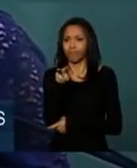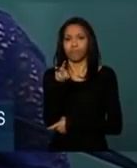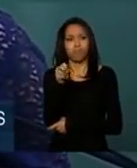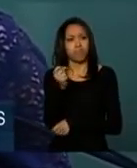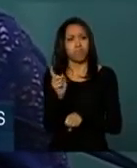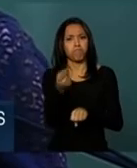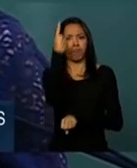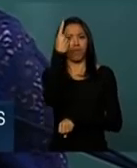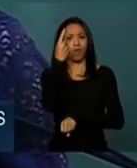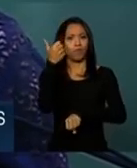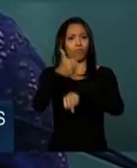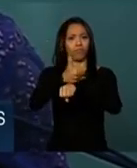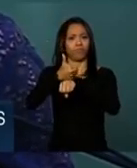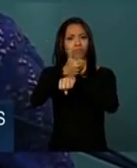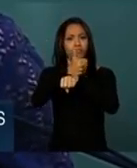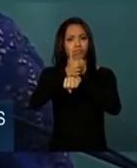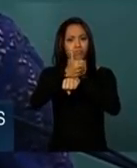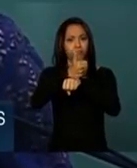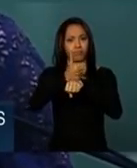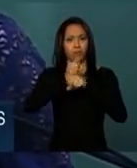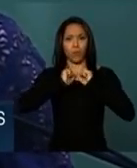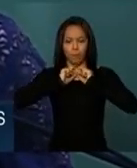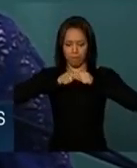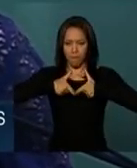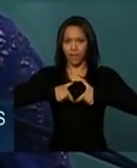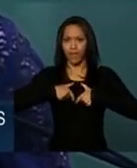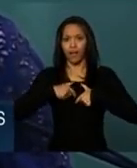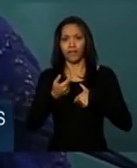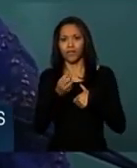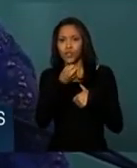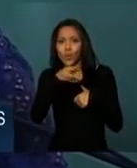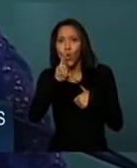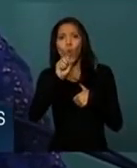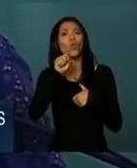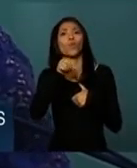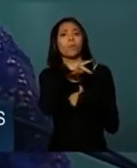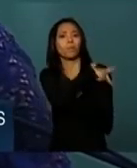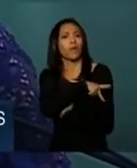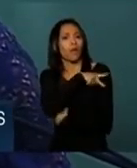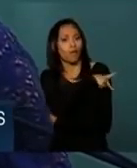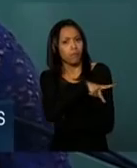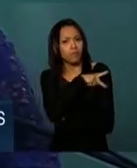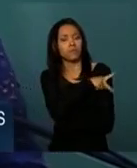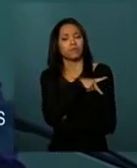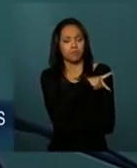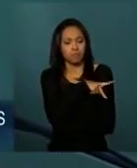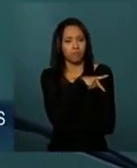primeiro lugar, com a sua medalha de ouro, serem piauienses.